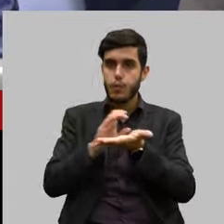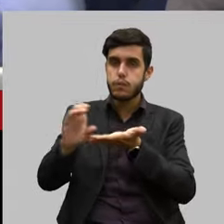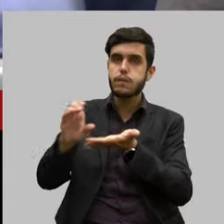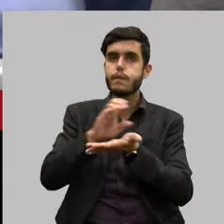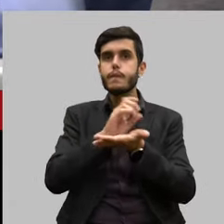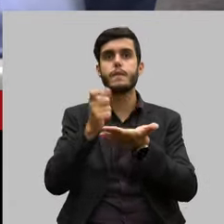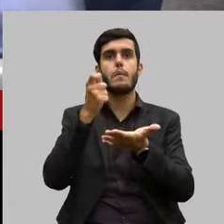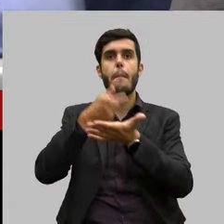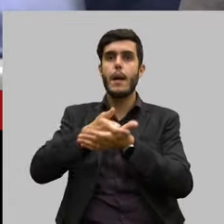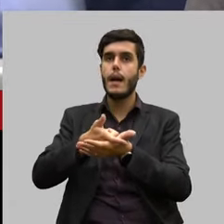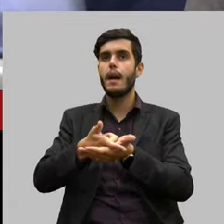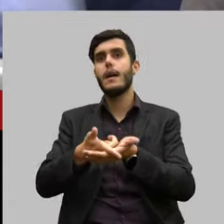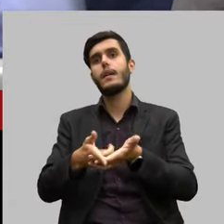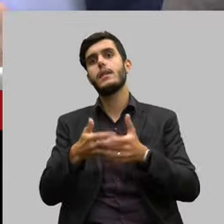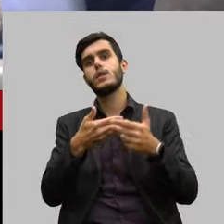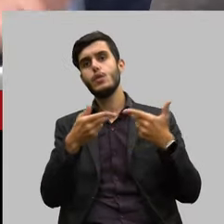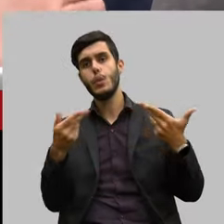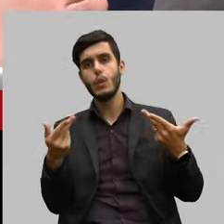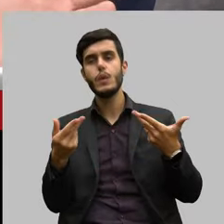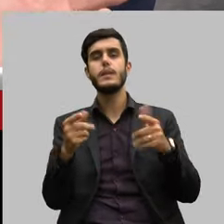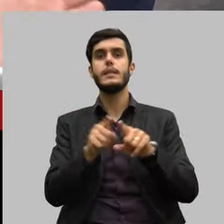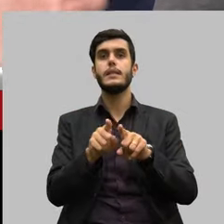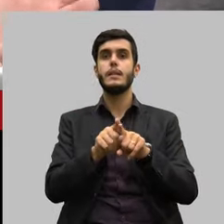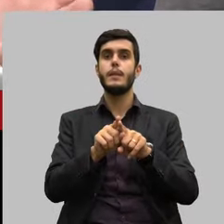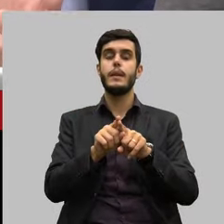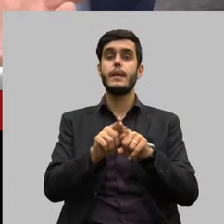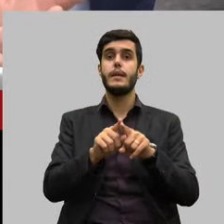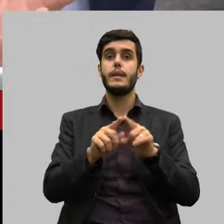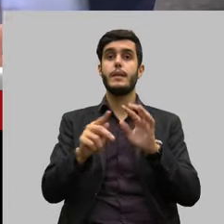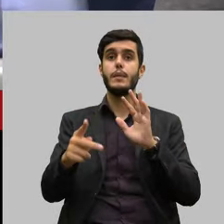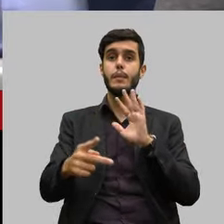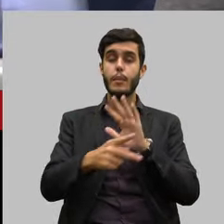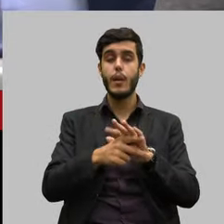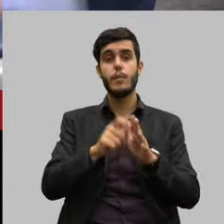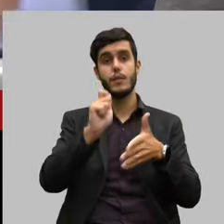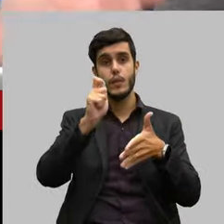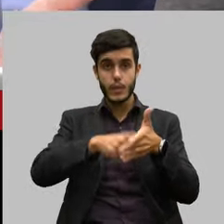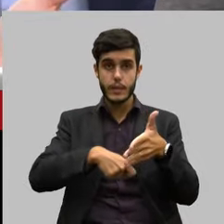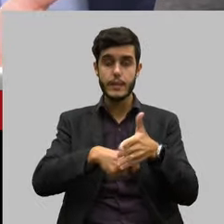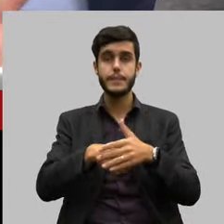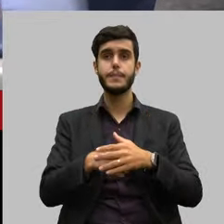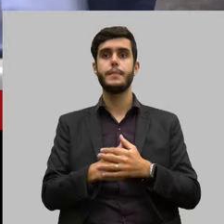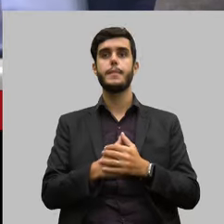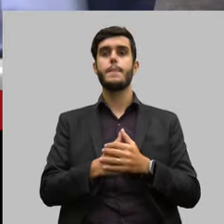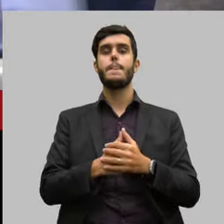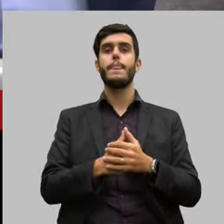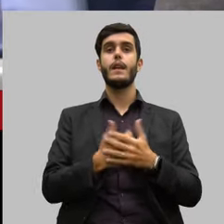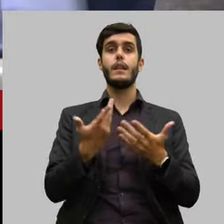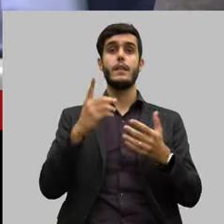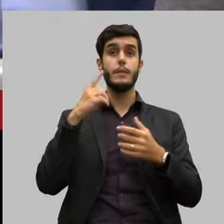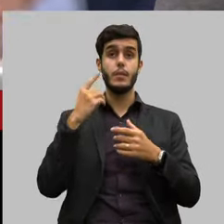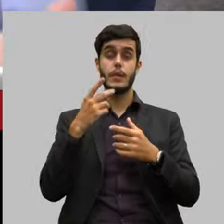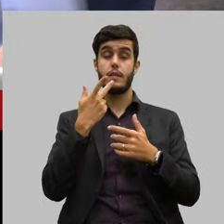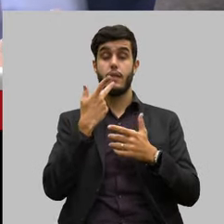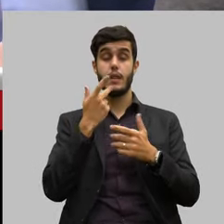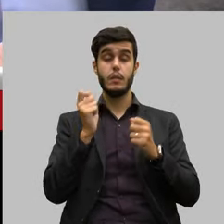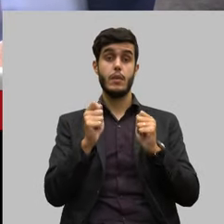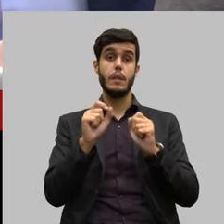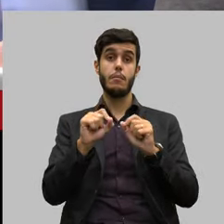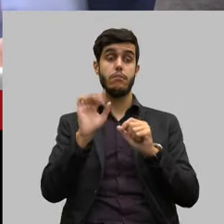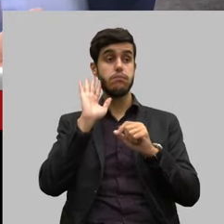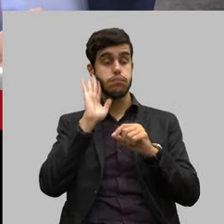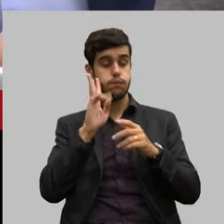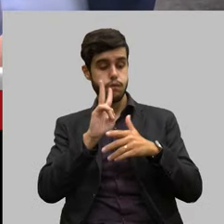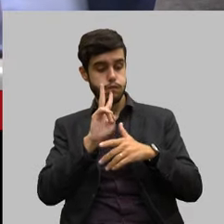amortização pagamento de juros foi aquele do do contrato E aí Deputado o que eu posso falar é que nós temos Auditoria do